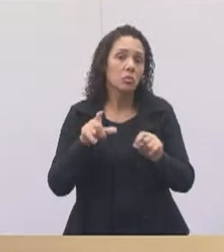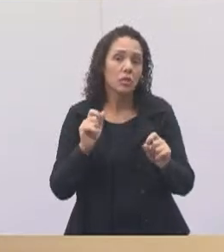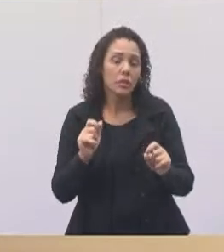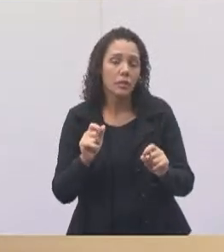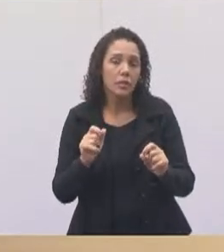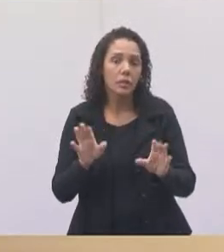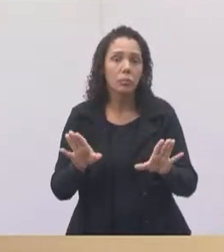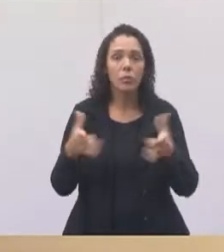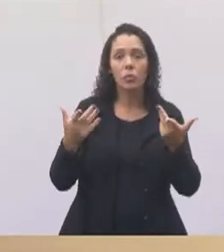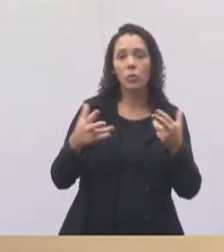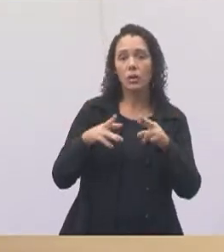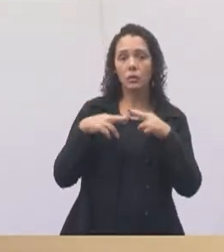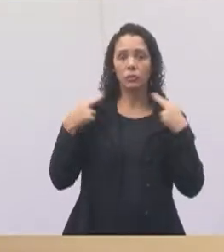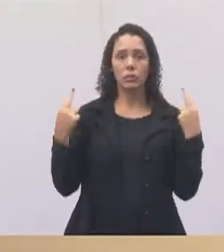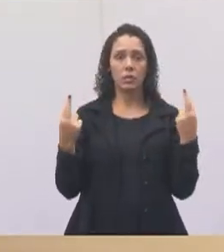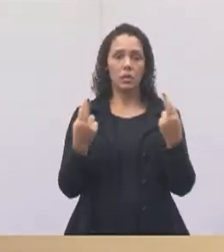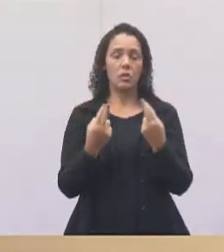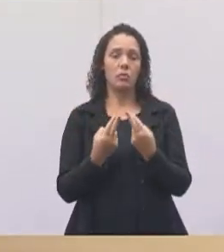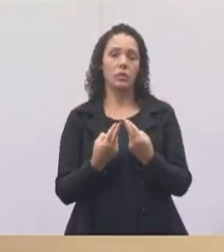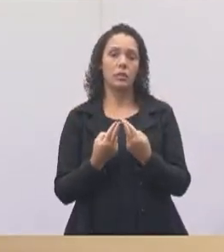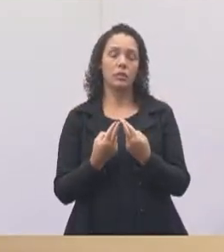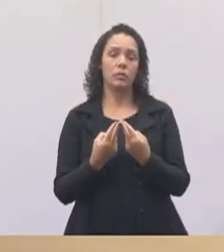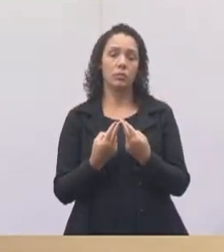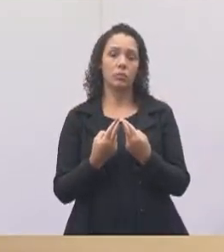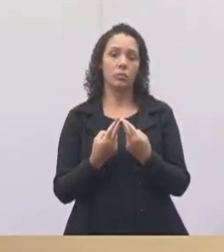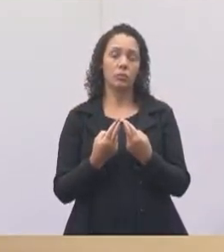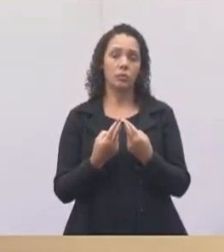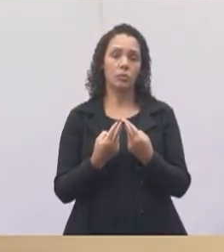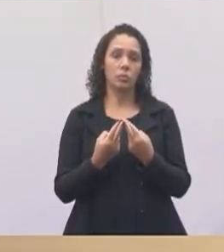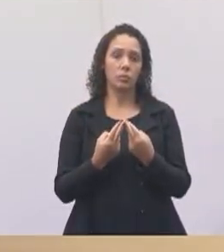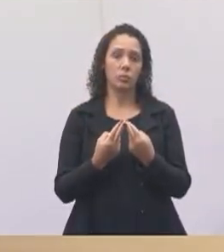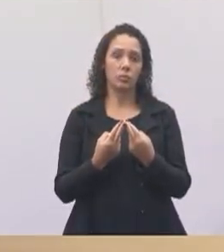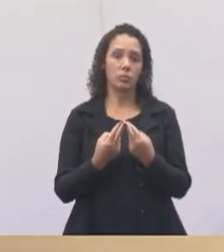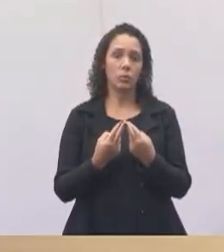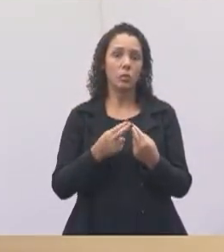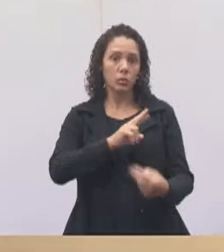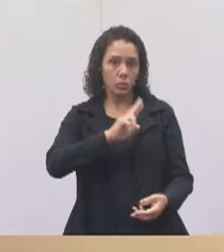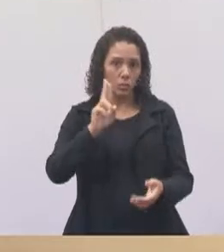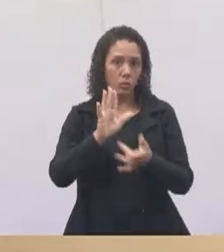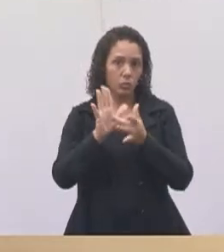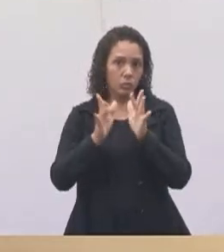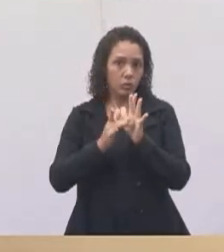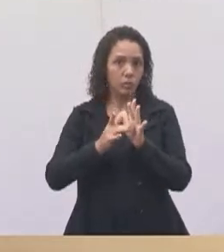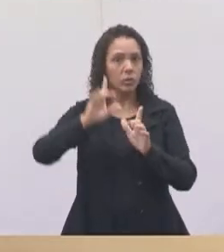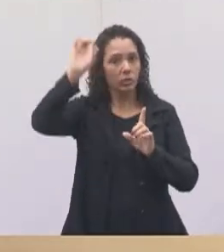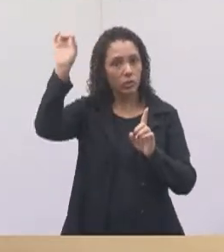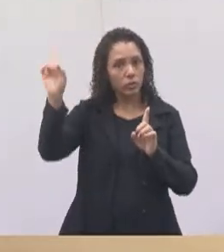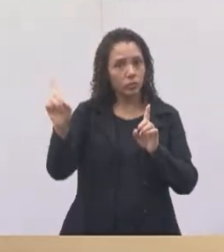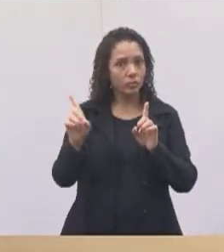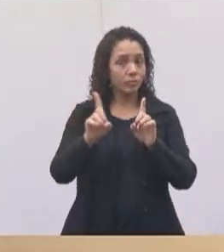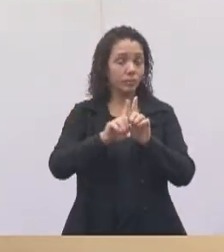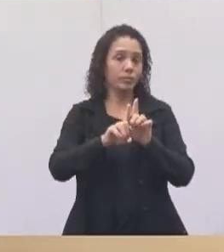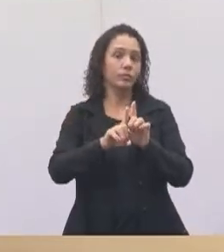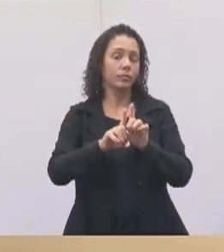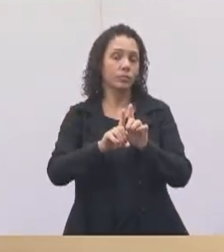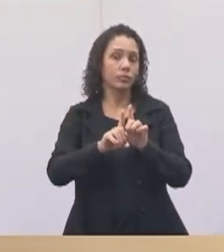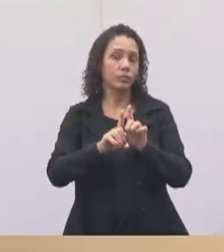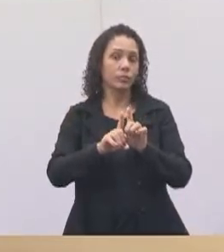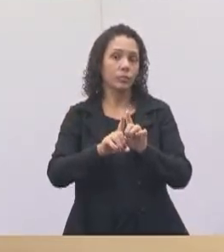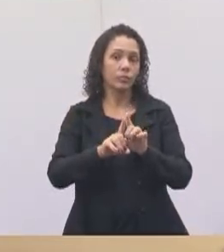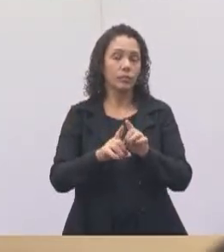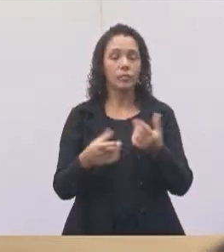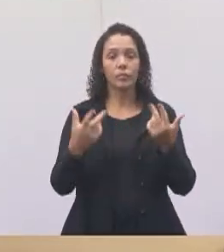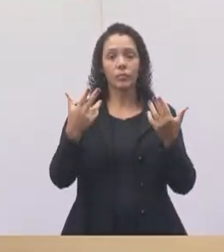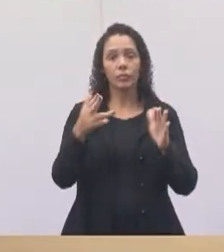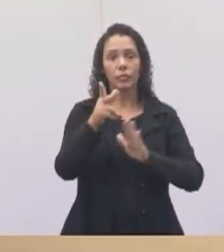reunido em meu nome a mais de um, eu estarei lá, não é assim? E assim foi esse